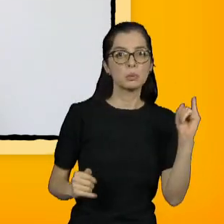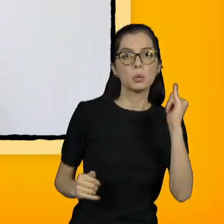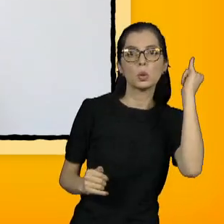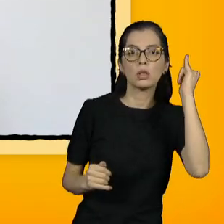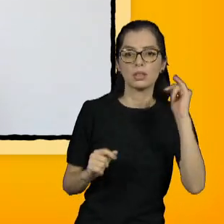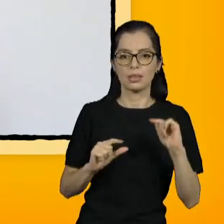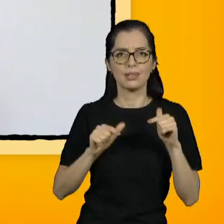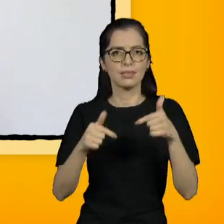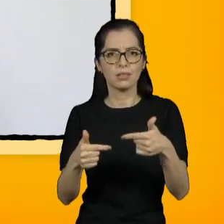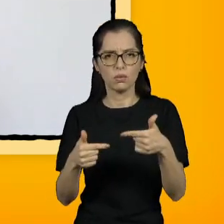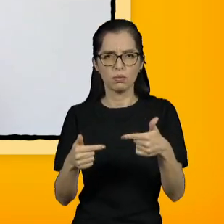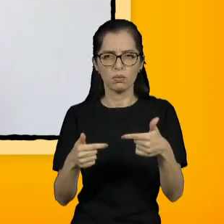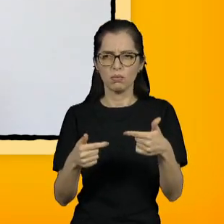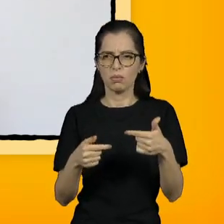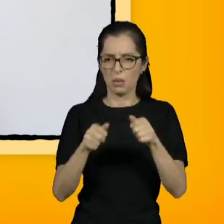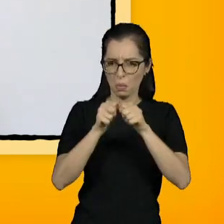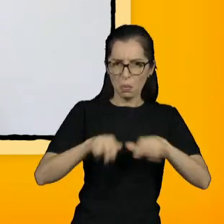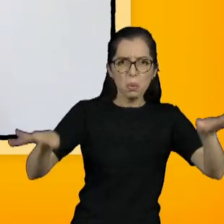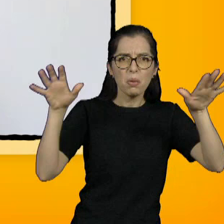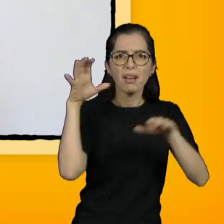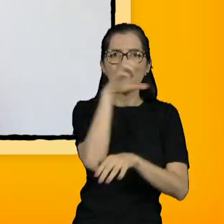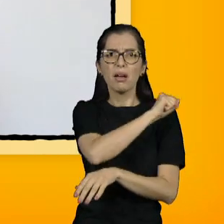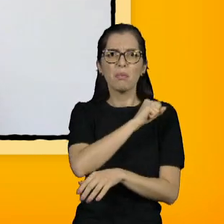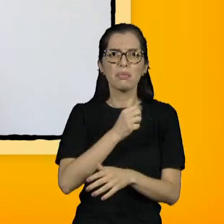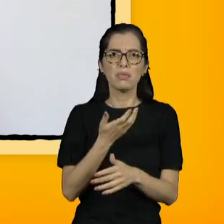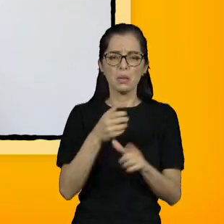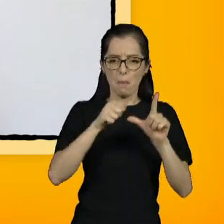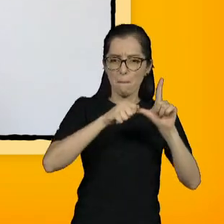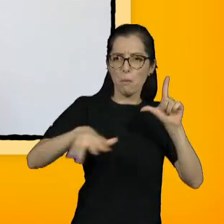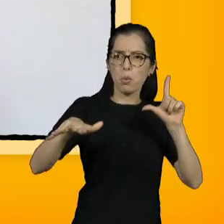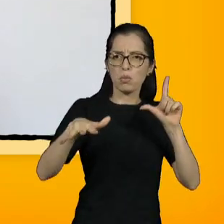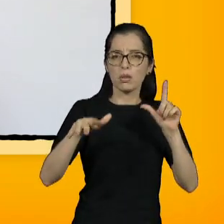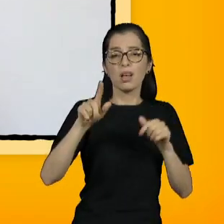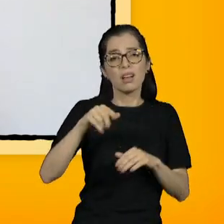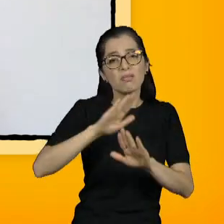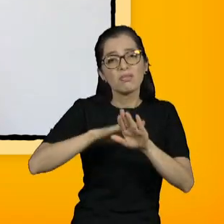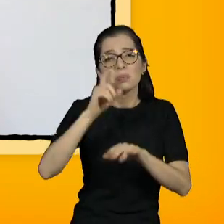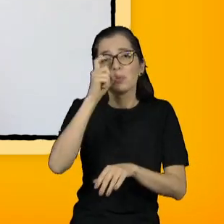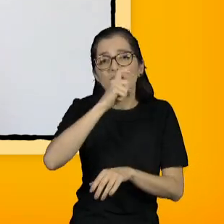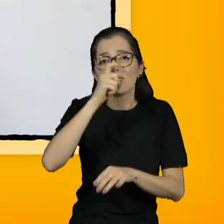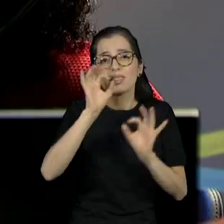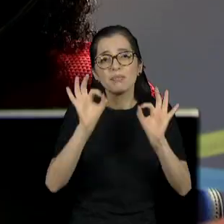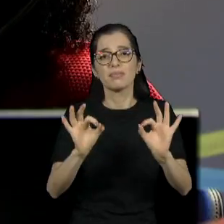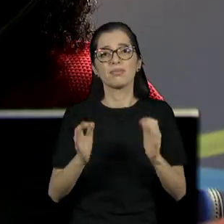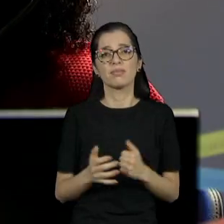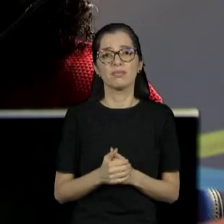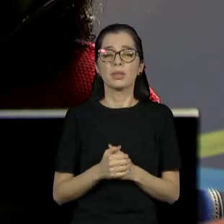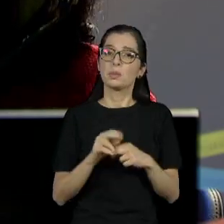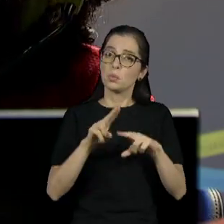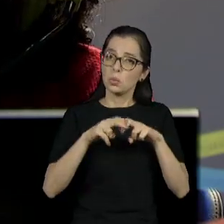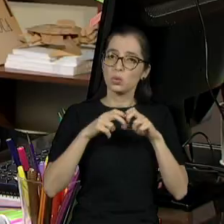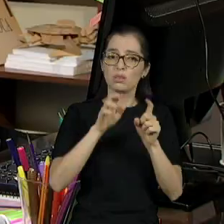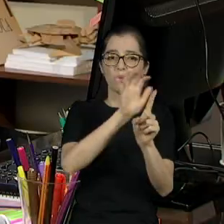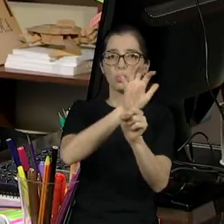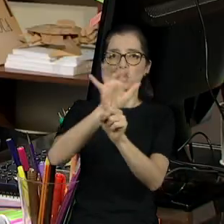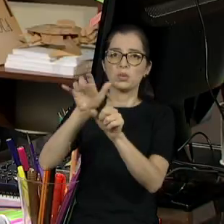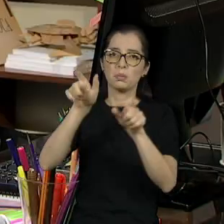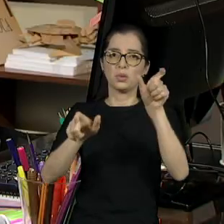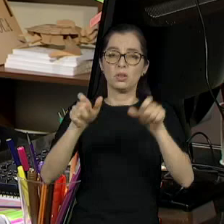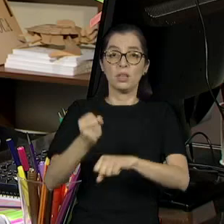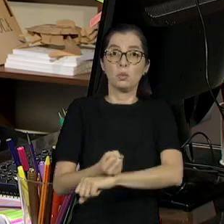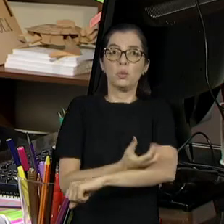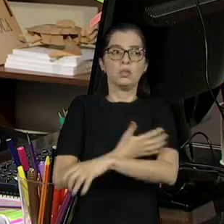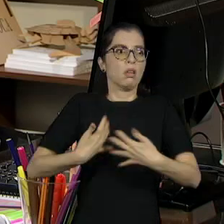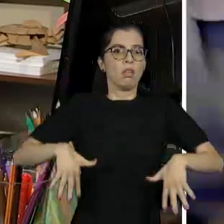atitude, repasse para o maior número de conhecidos. As fake news jogam pesado com a nossa emoção. A gente